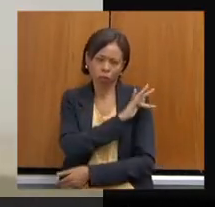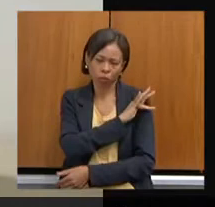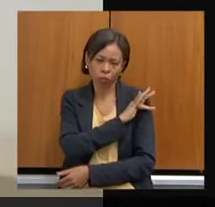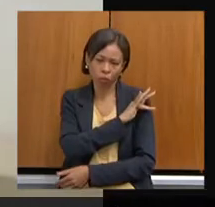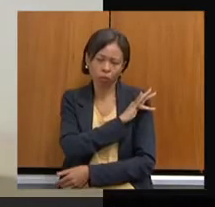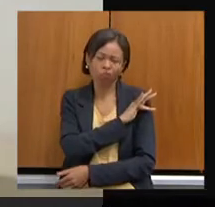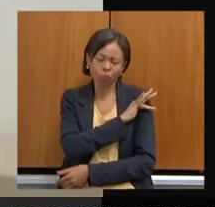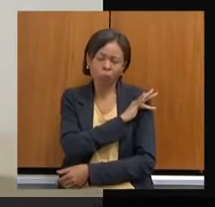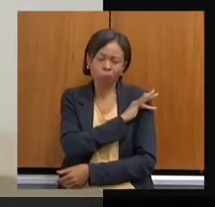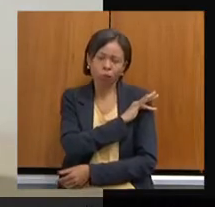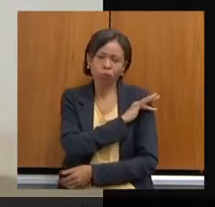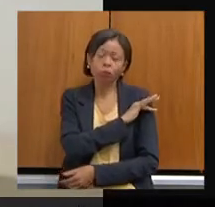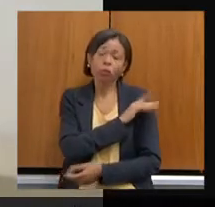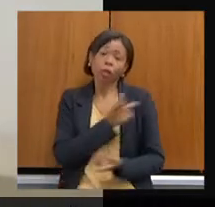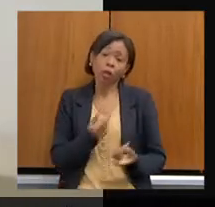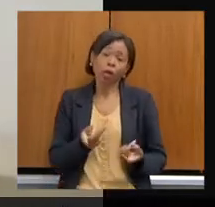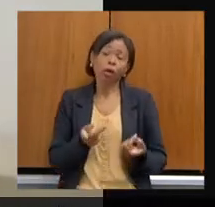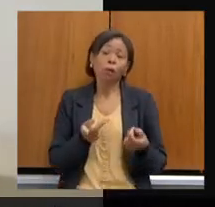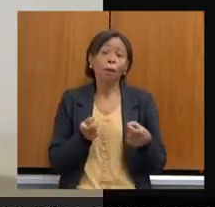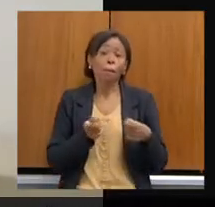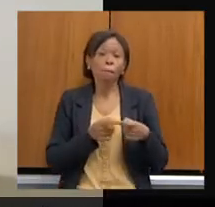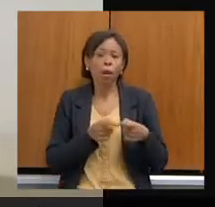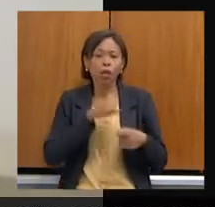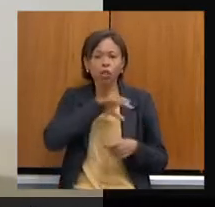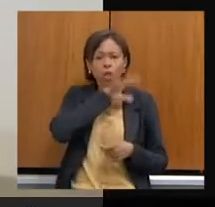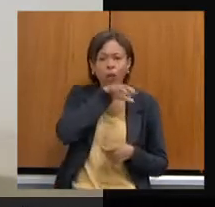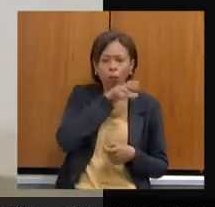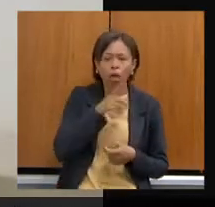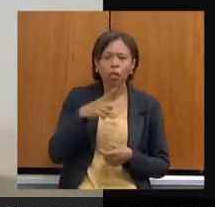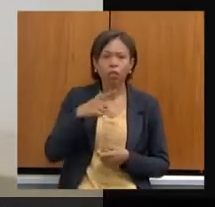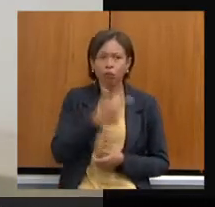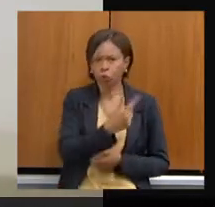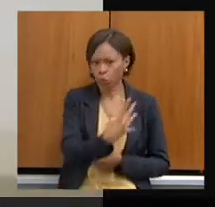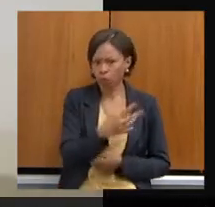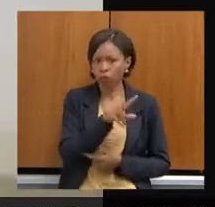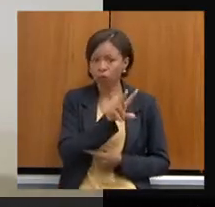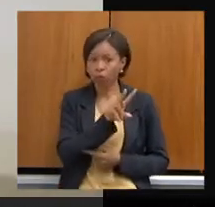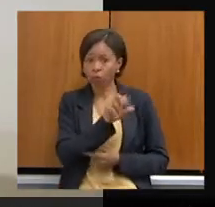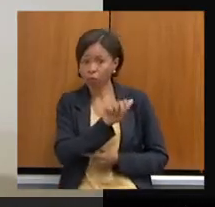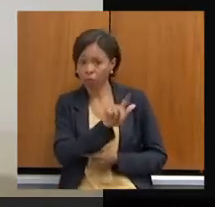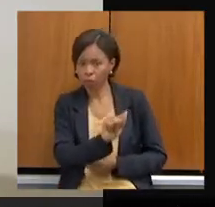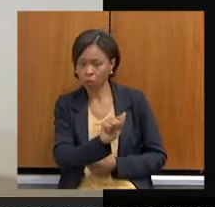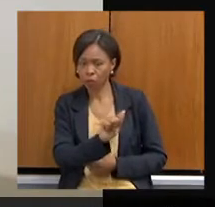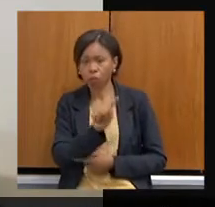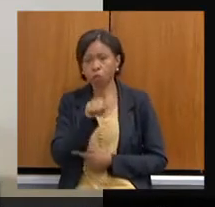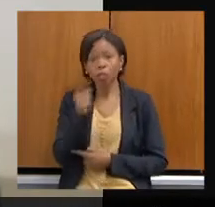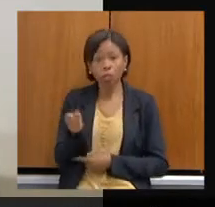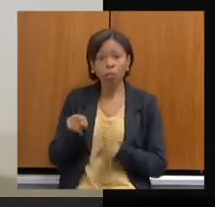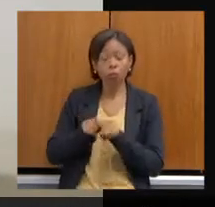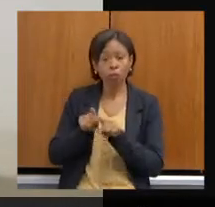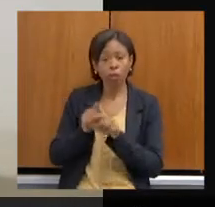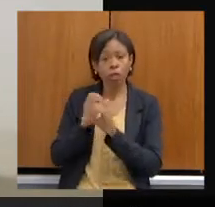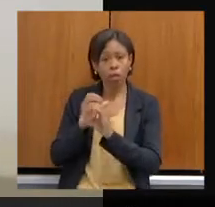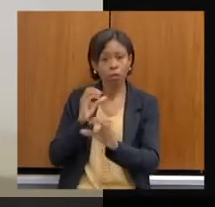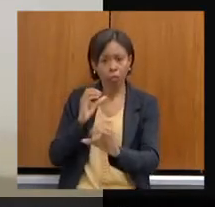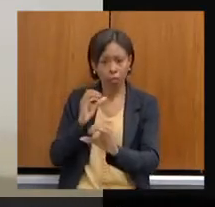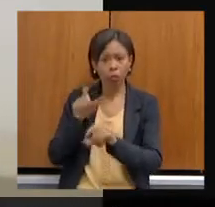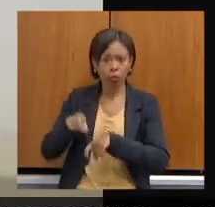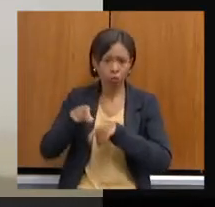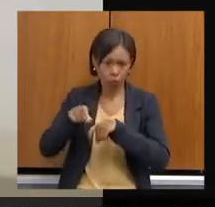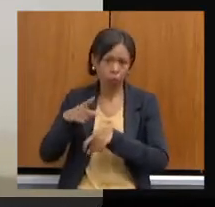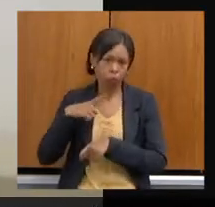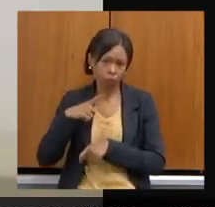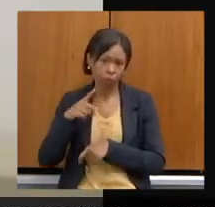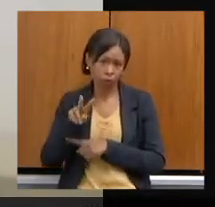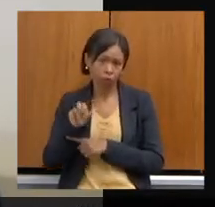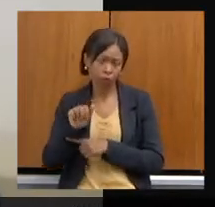médicos-veterinários e cinco vagas para engenheiro agrônomo eu gostaria de fazer um apelo é um curso propriamente nós